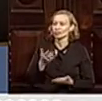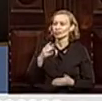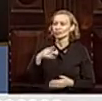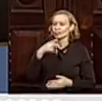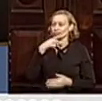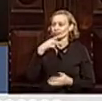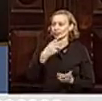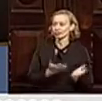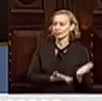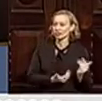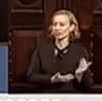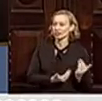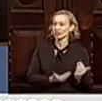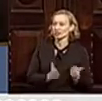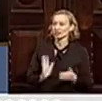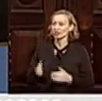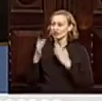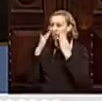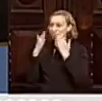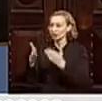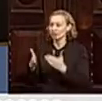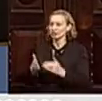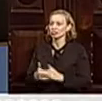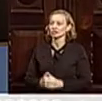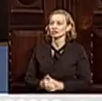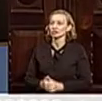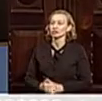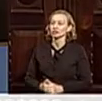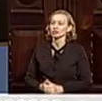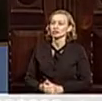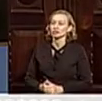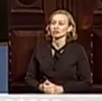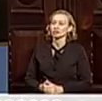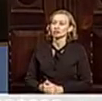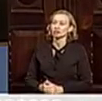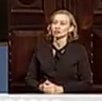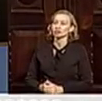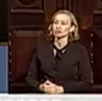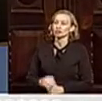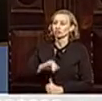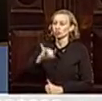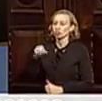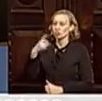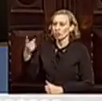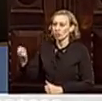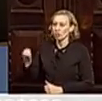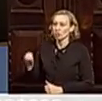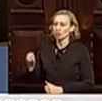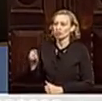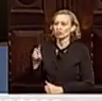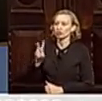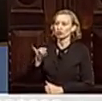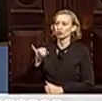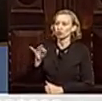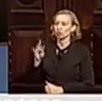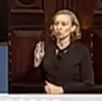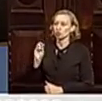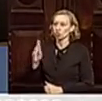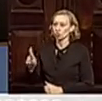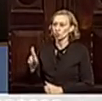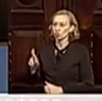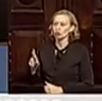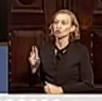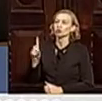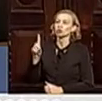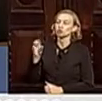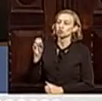os que agora me dirijo diretamente. Júlia Castelo Branco, João Vitor, Giovana, Talita, Douglas